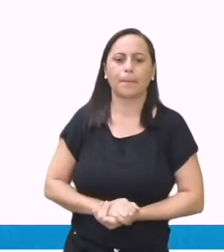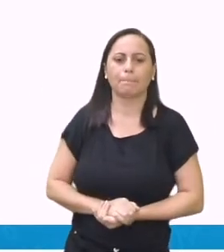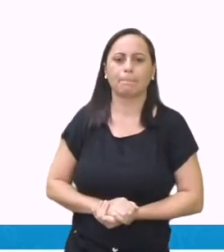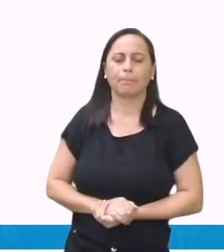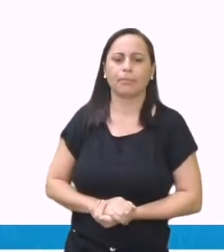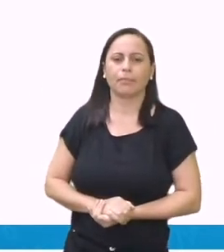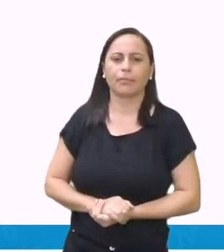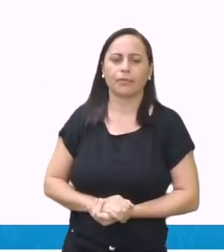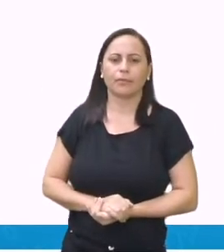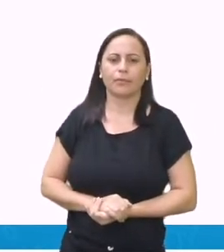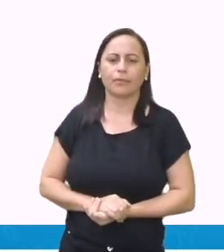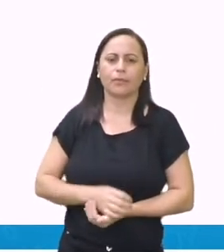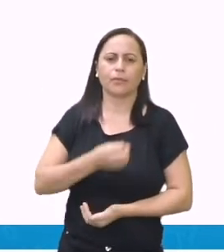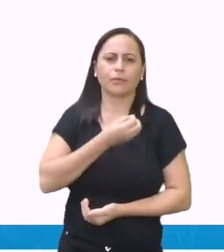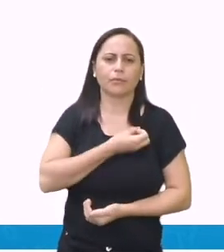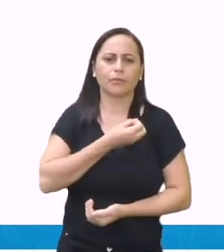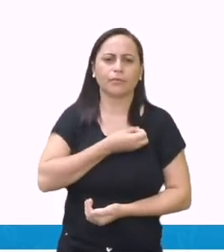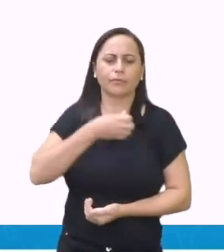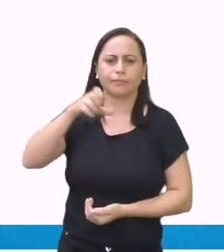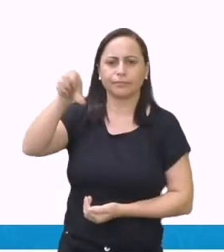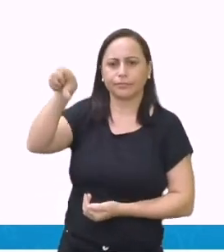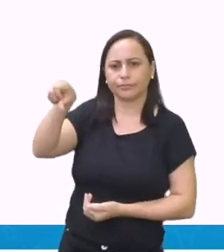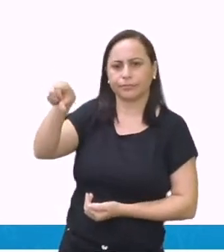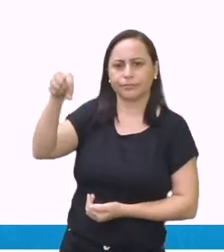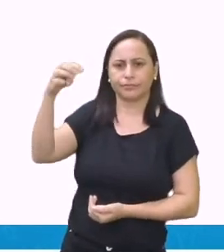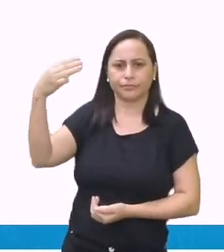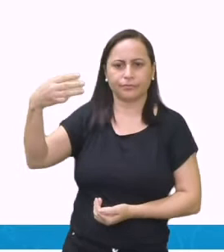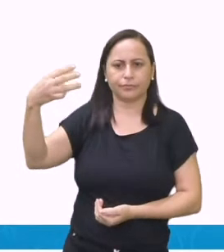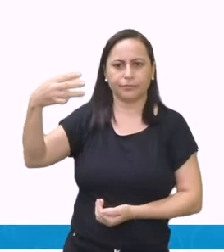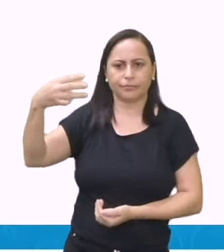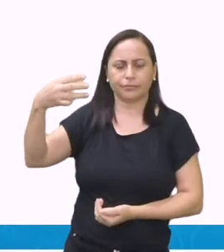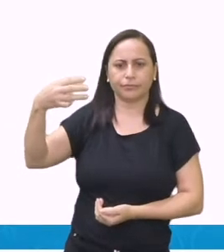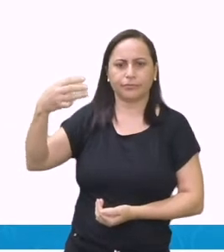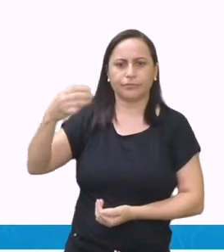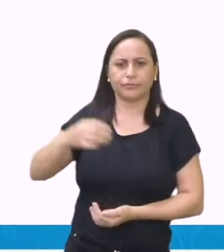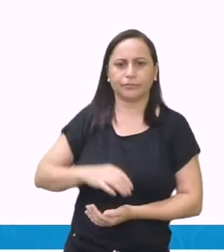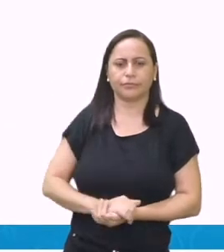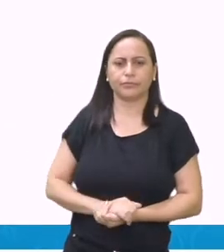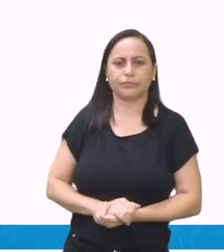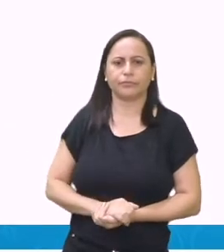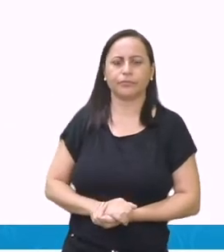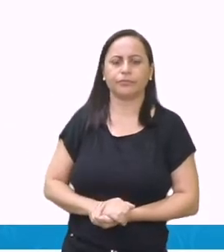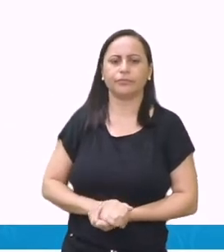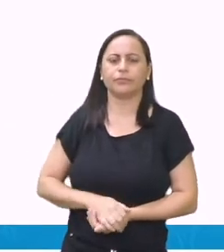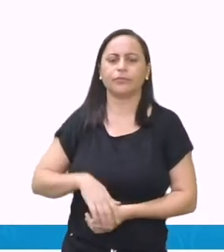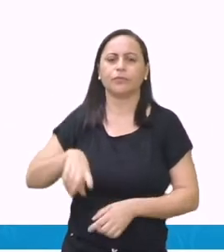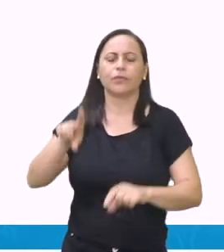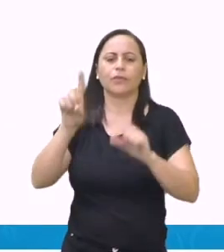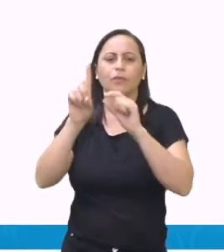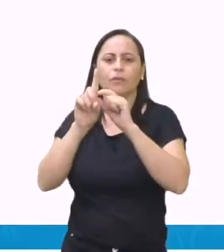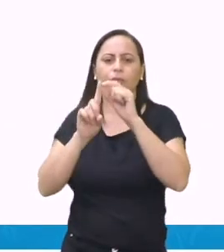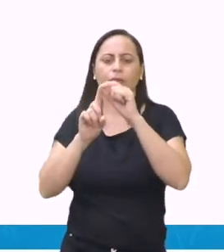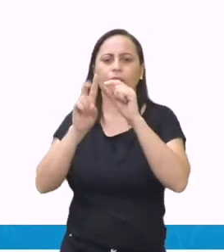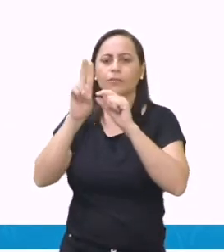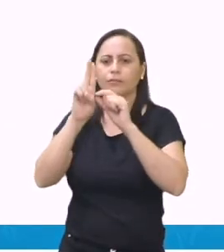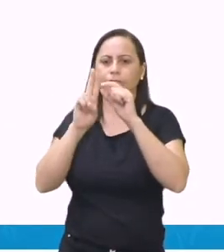unidades. Agora o número 93, ó. Unidade, dezena. É um número que vai até a